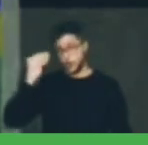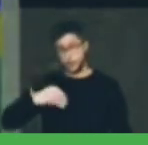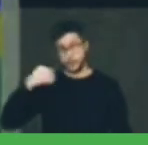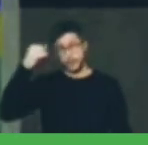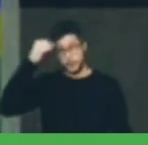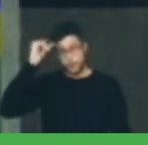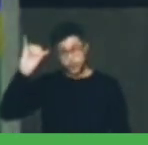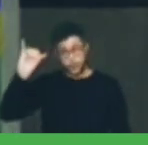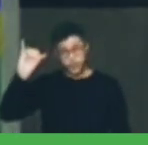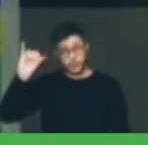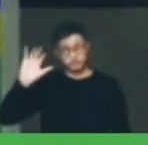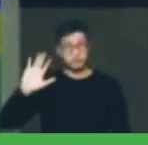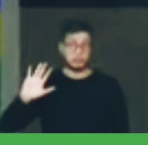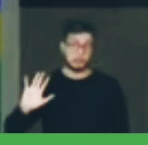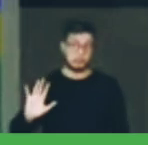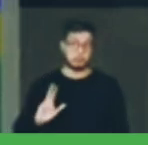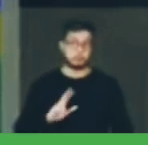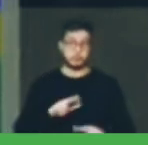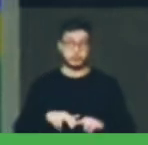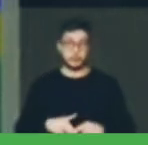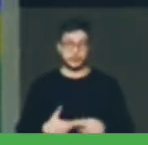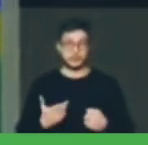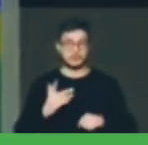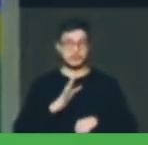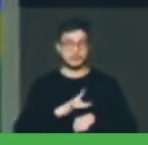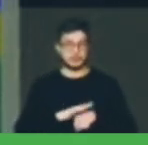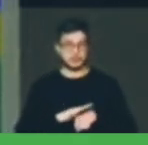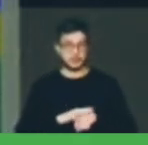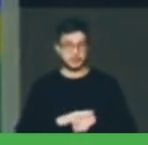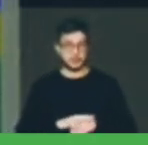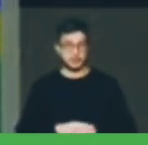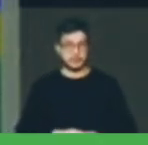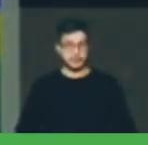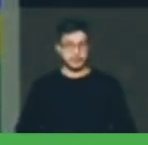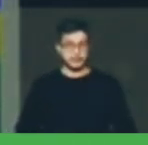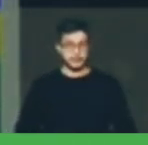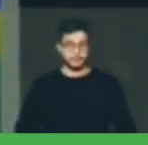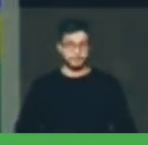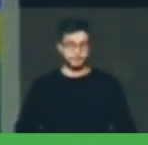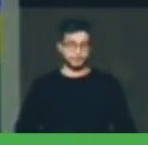que dava o problema